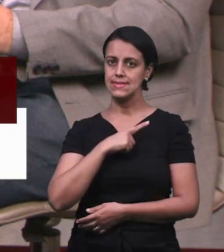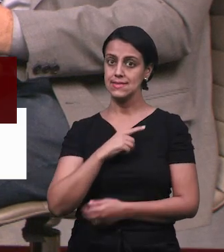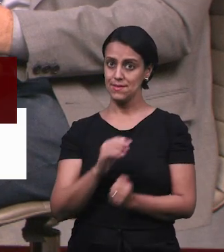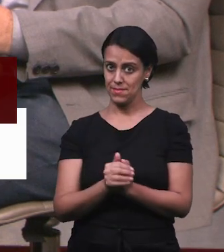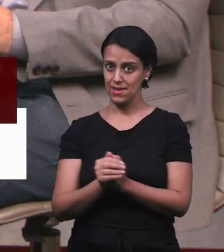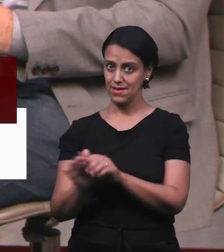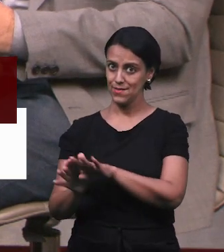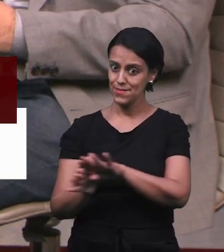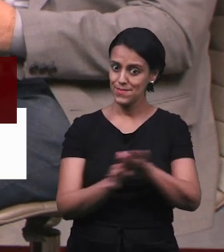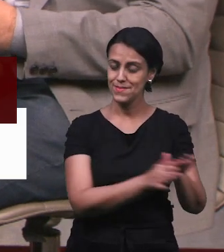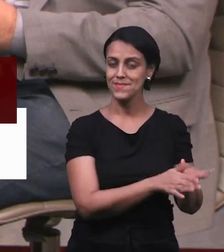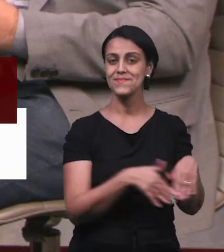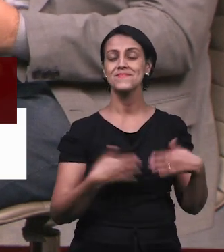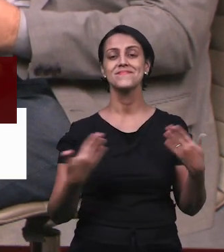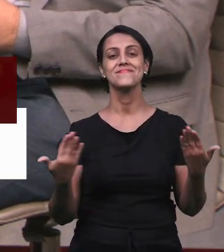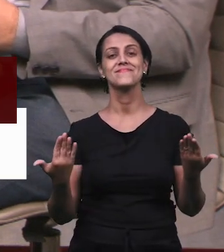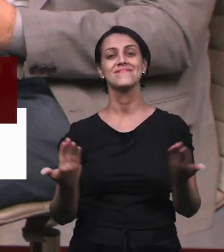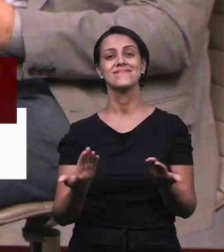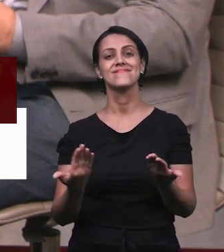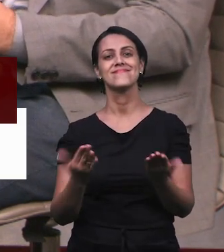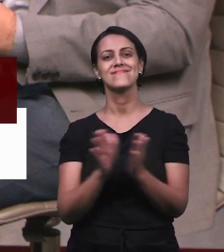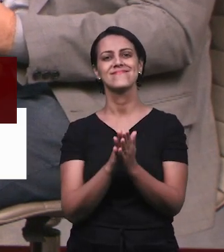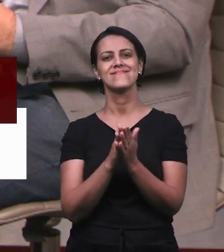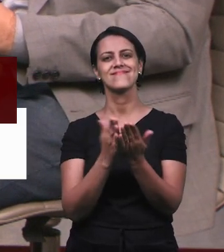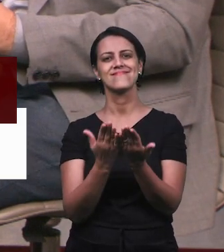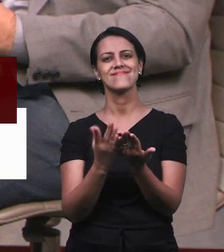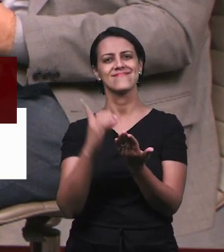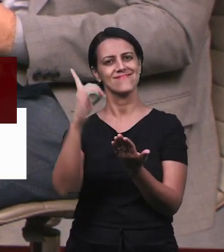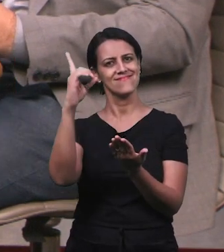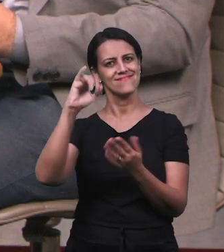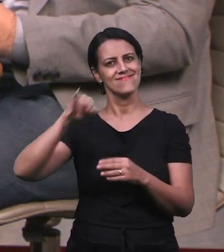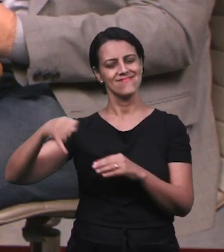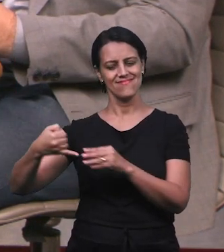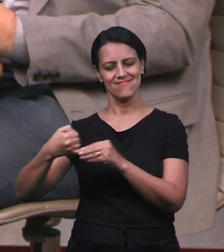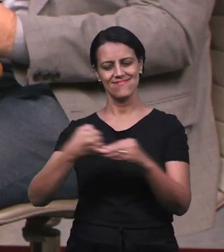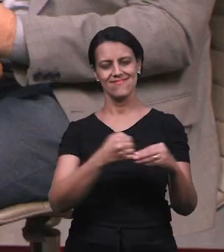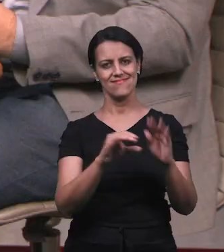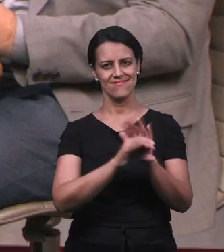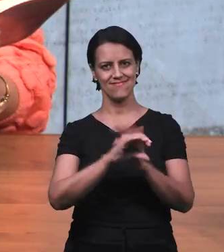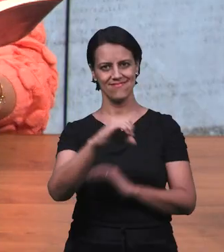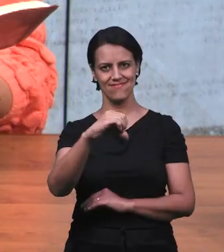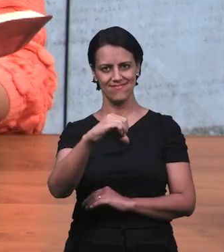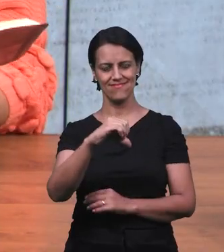Amém? Vamos ler agora o capítulo 9 do livro de Josué.